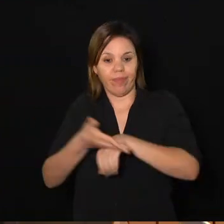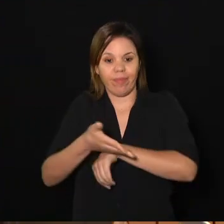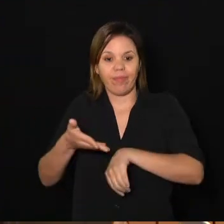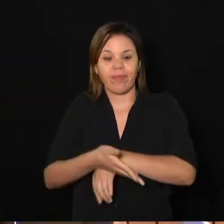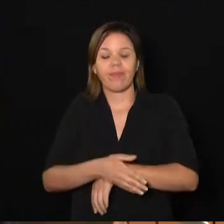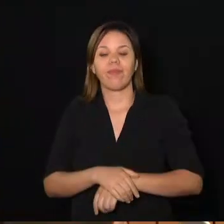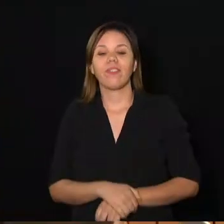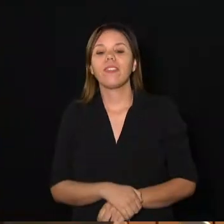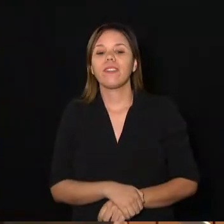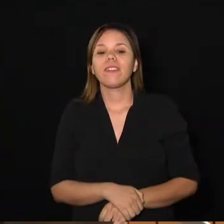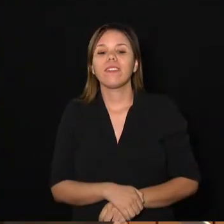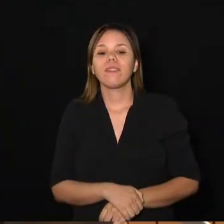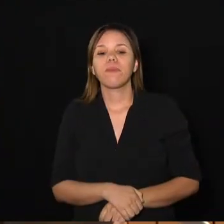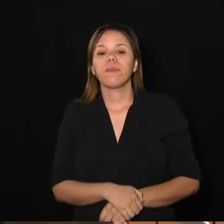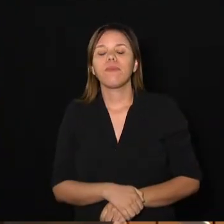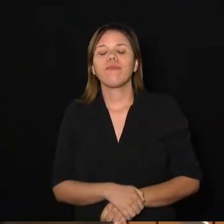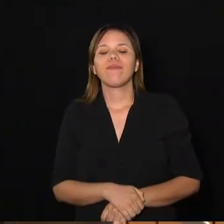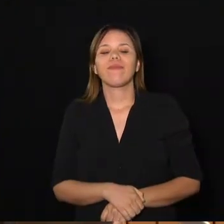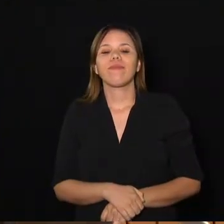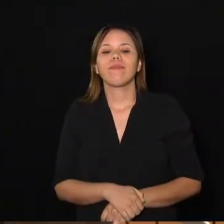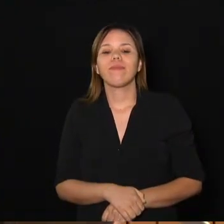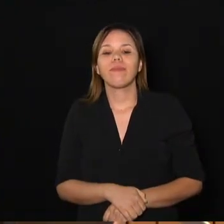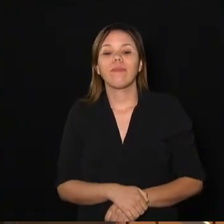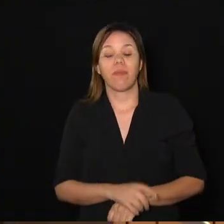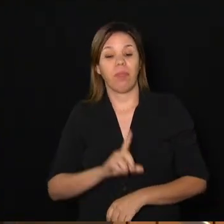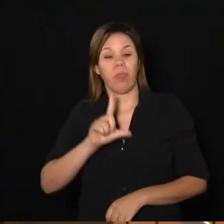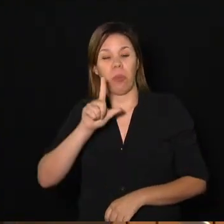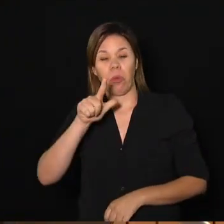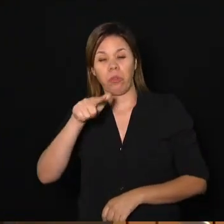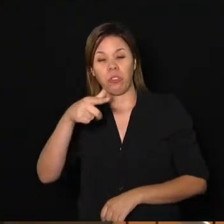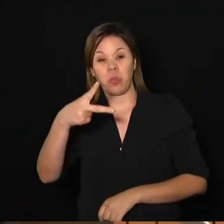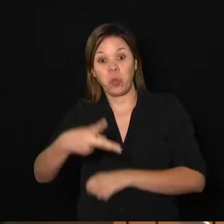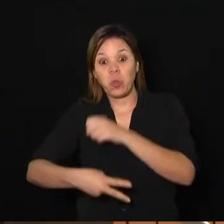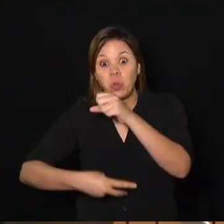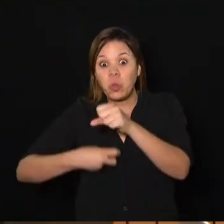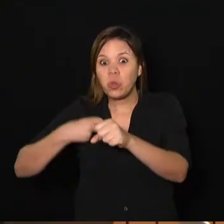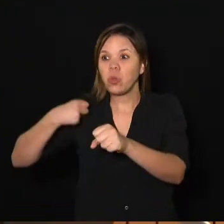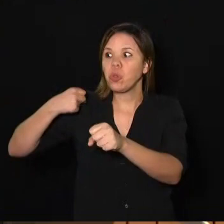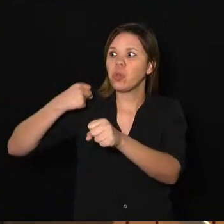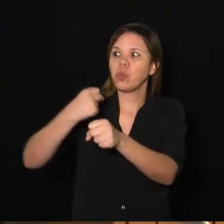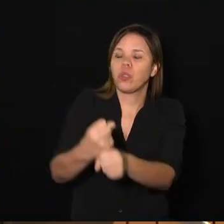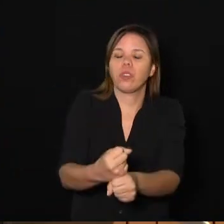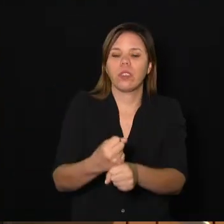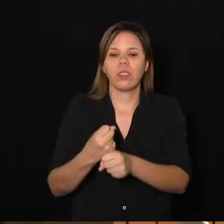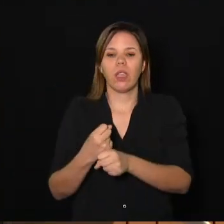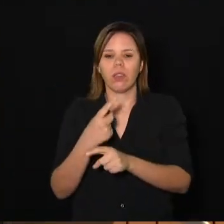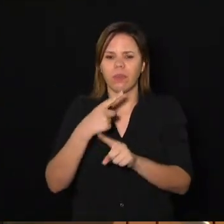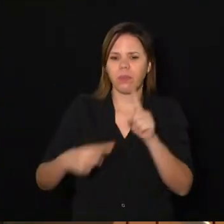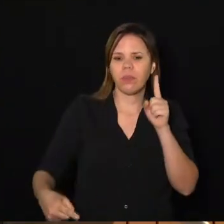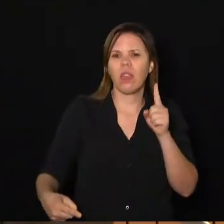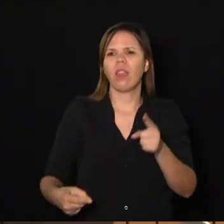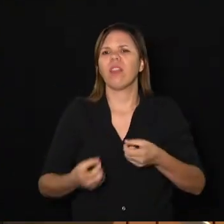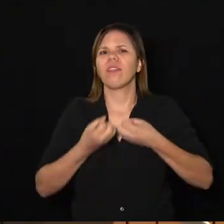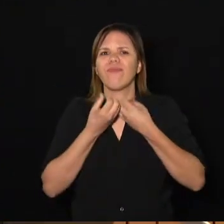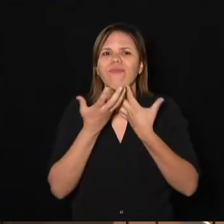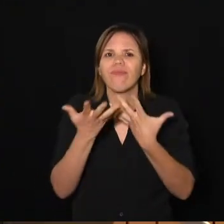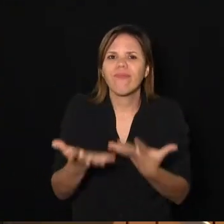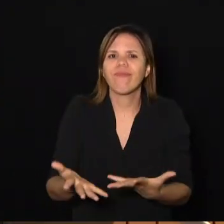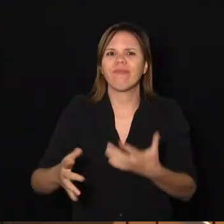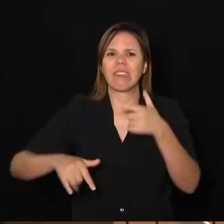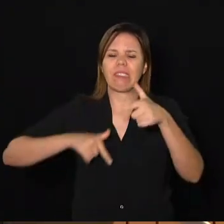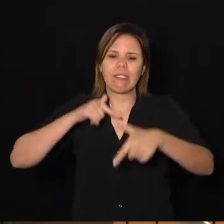e depois de dois anos dois anos e meio que nós estamos falando e